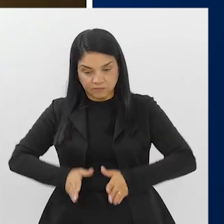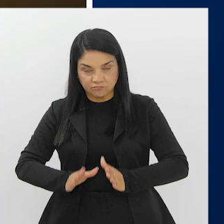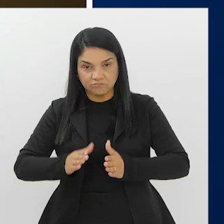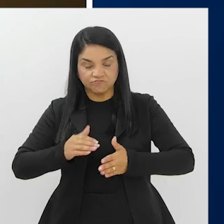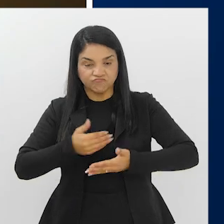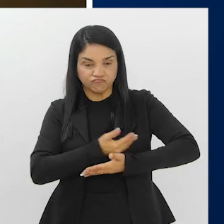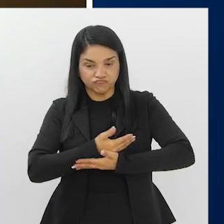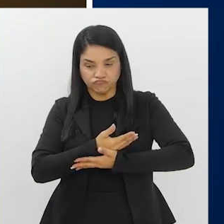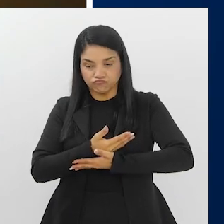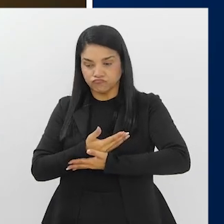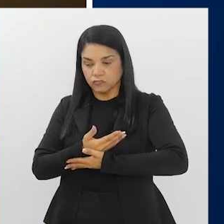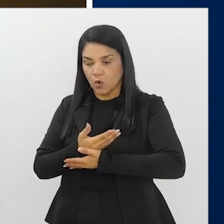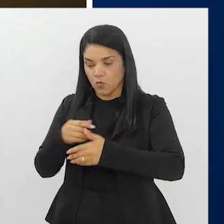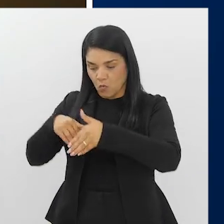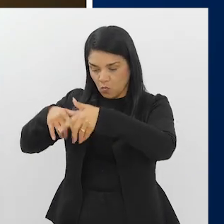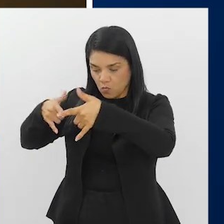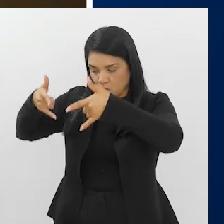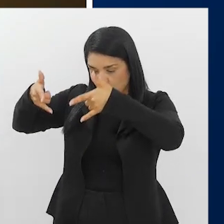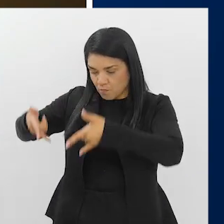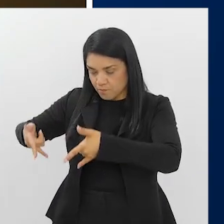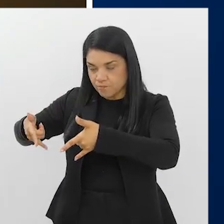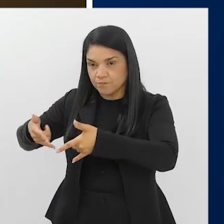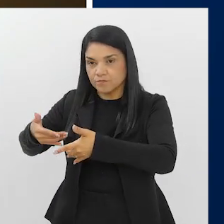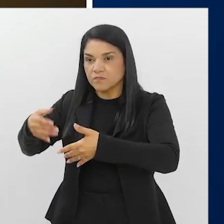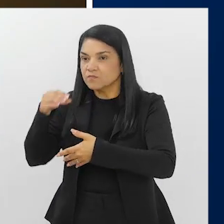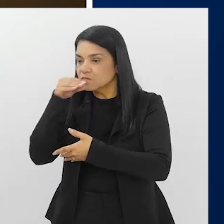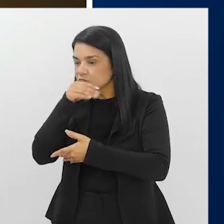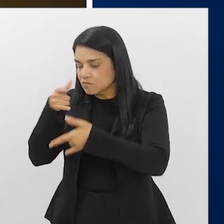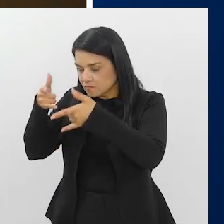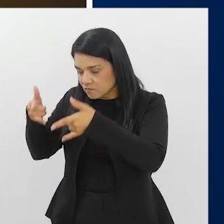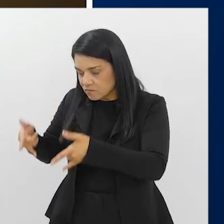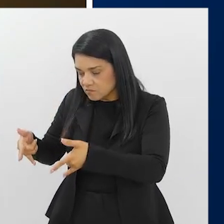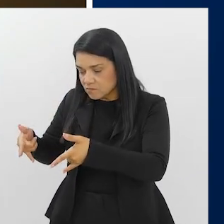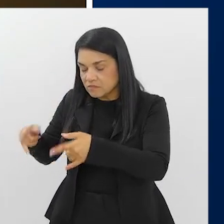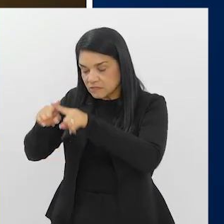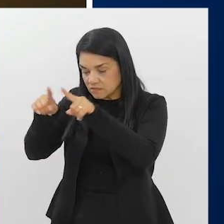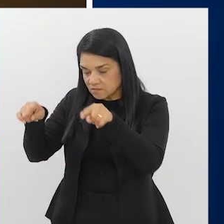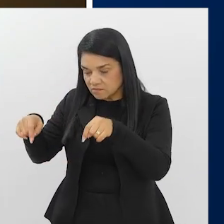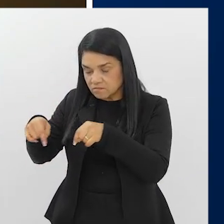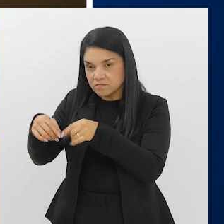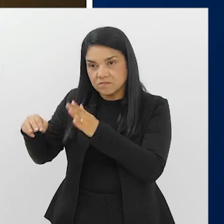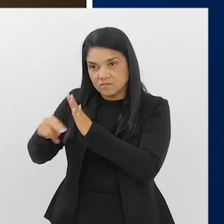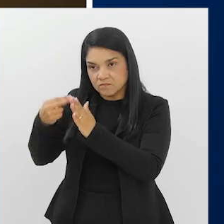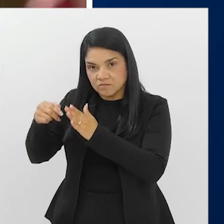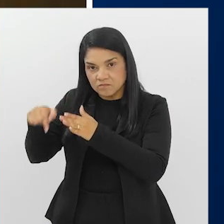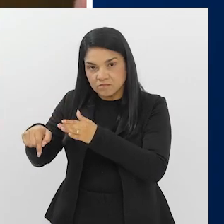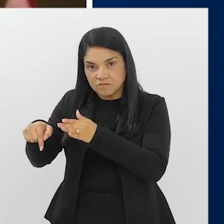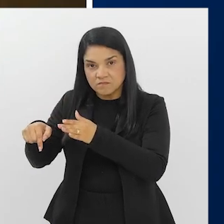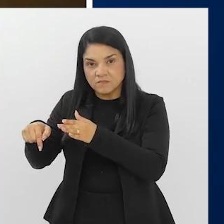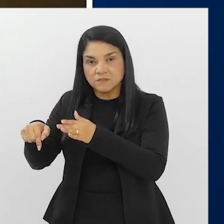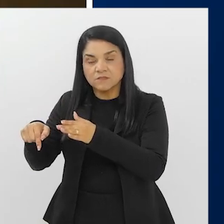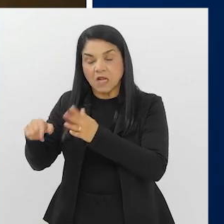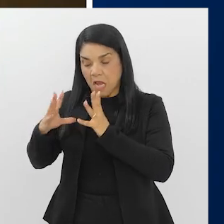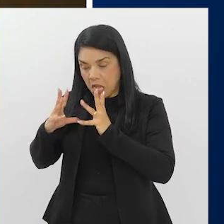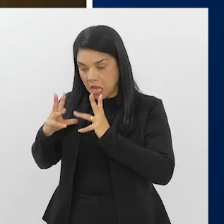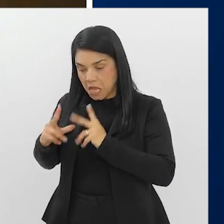nascia, era levado para um berço aquecido que ficava ali num centro cirúrgico, né? Numa sala, o bebê era